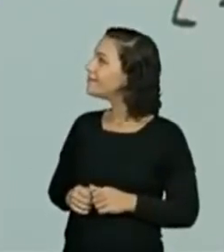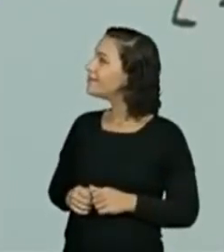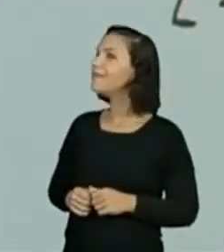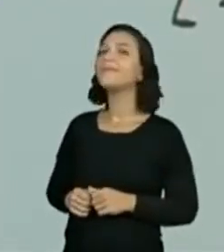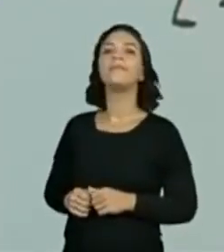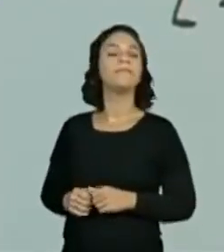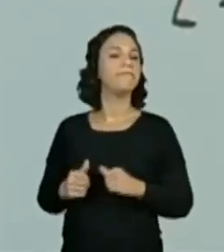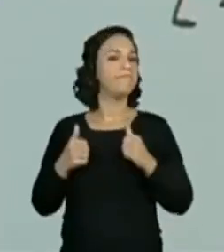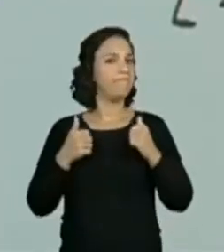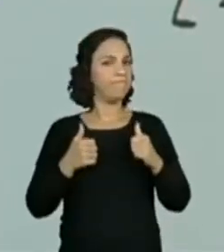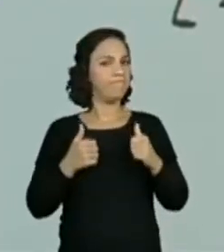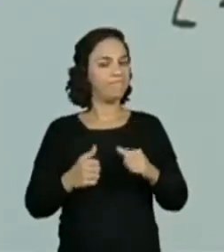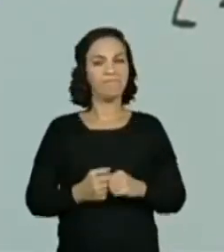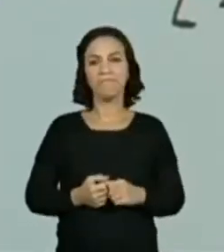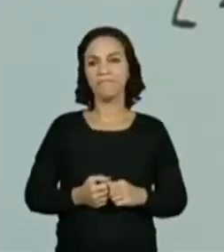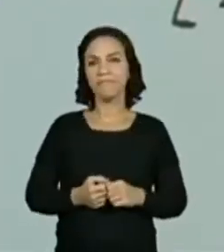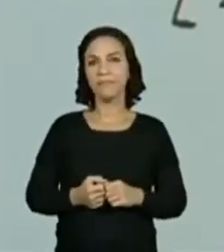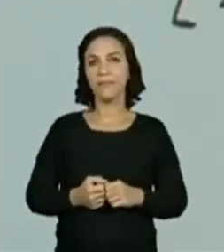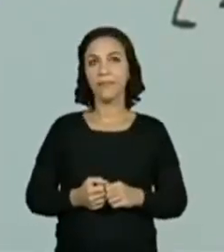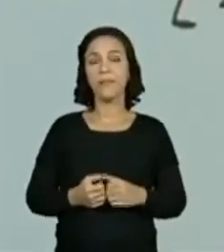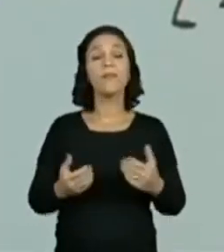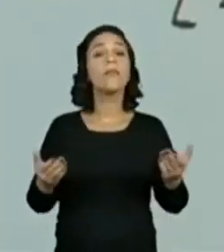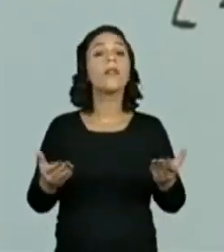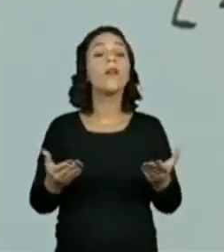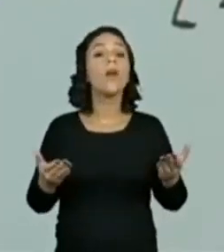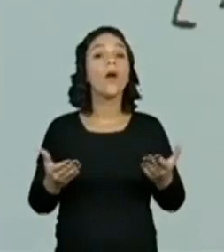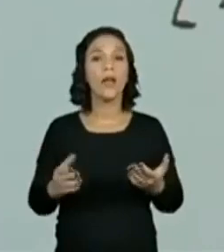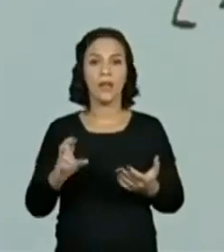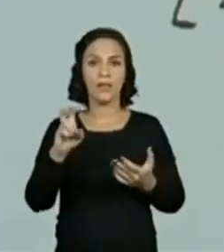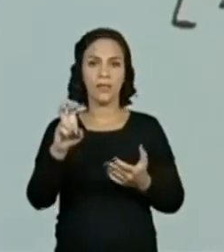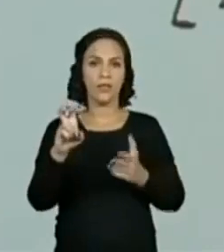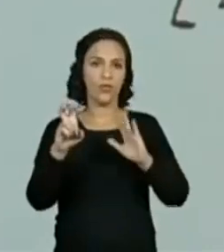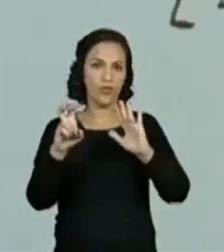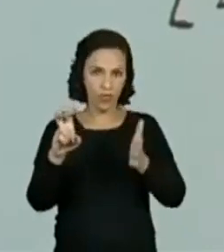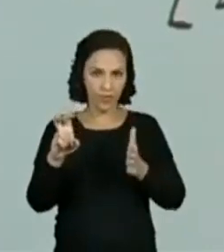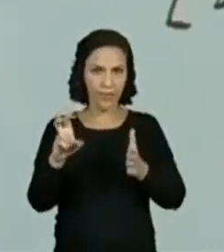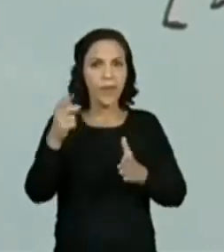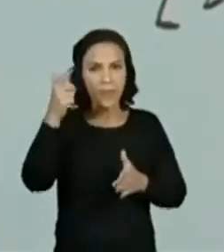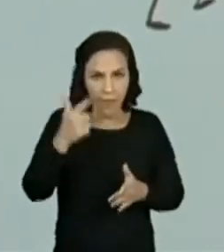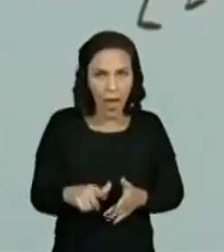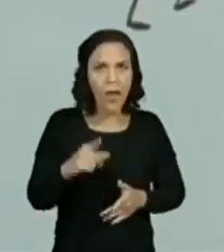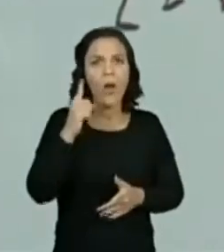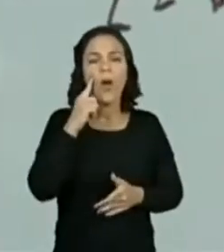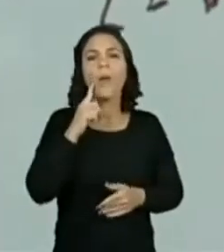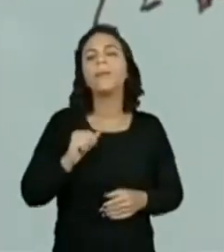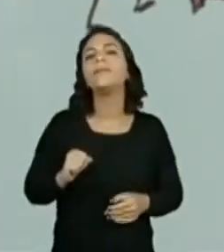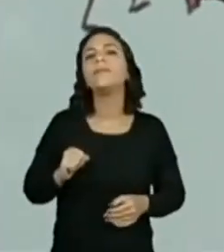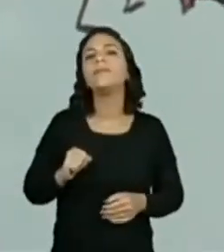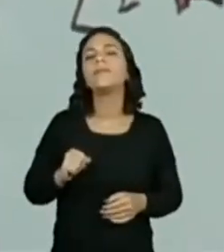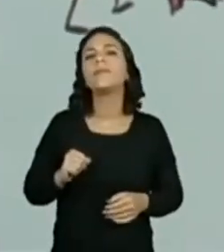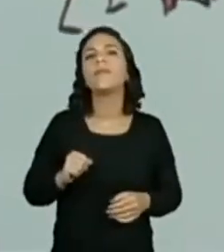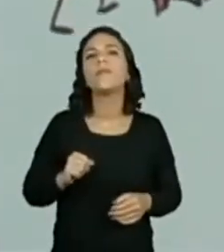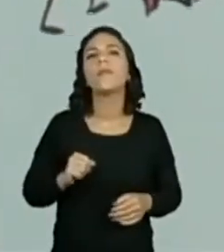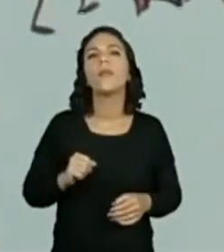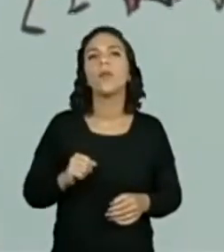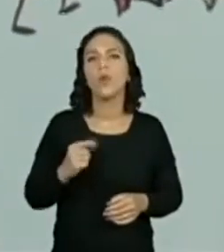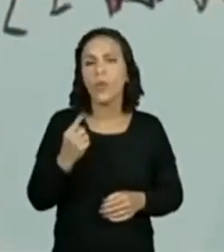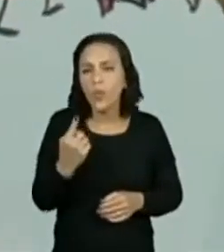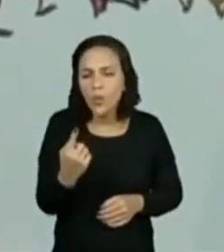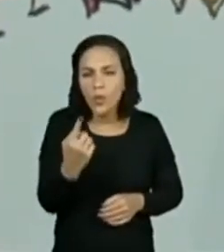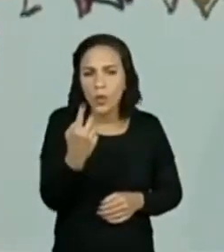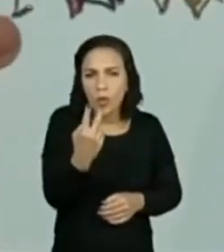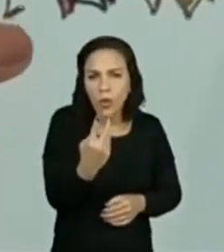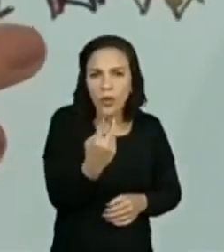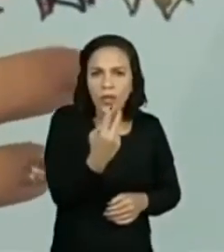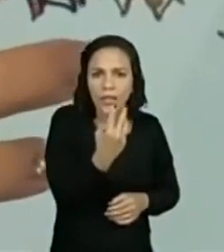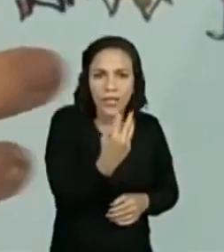5. E agora, já temos vamos 5. contar mais 5 crianças. 5 mais 5, pessoal. 1,